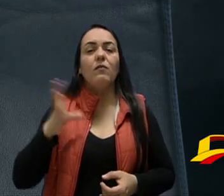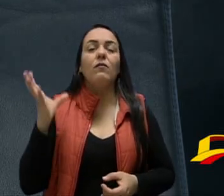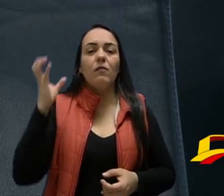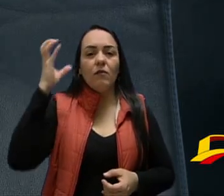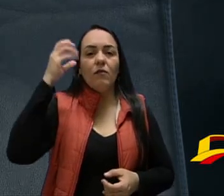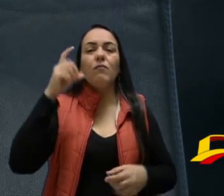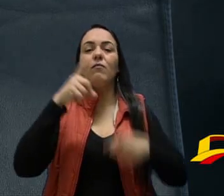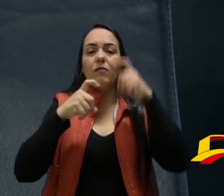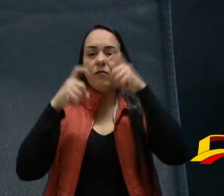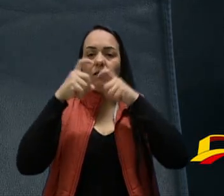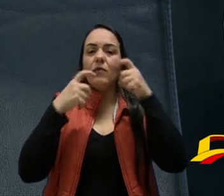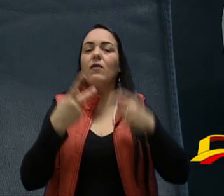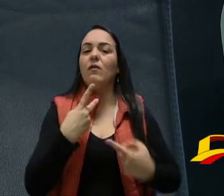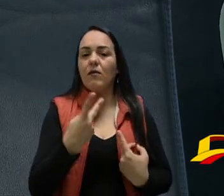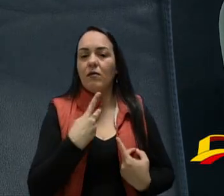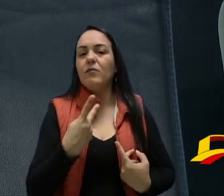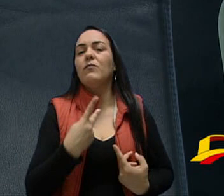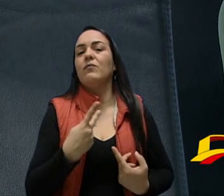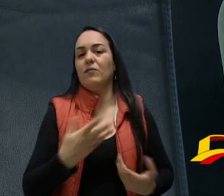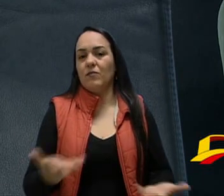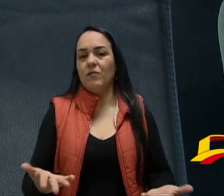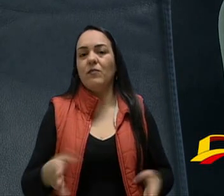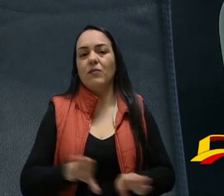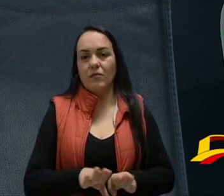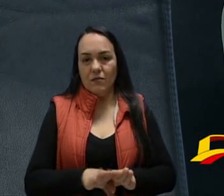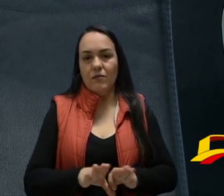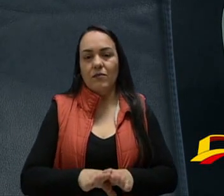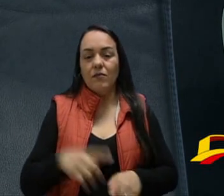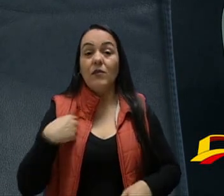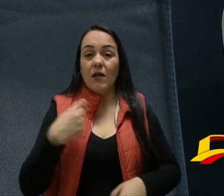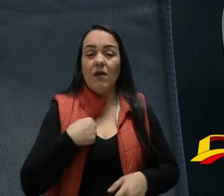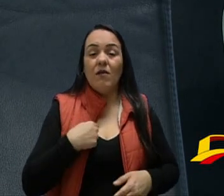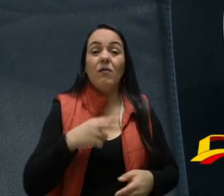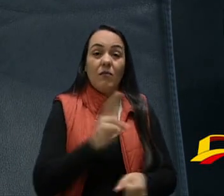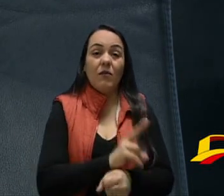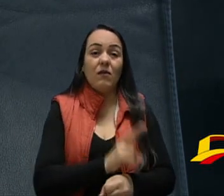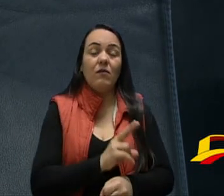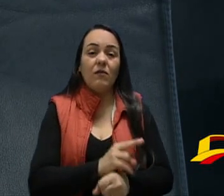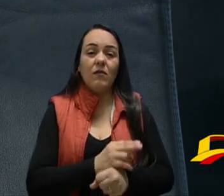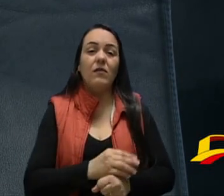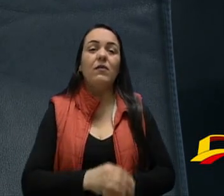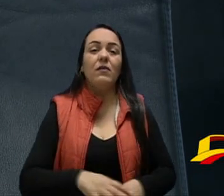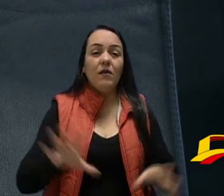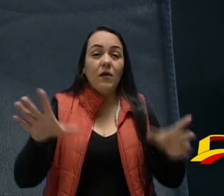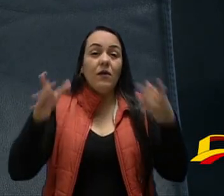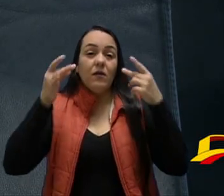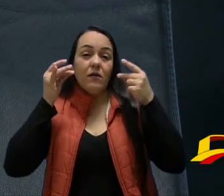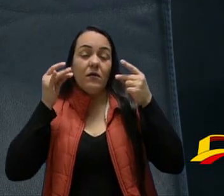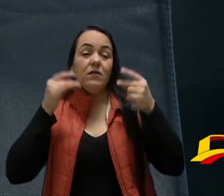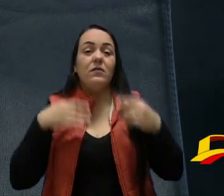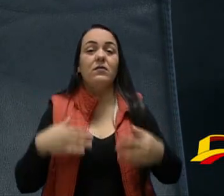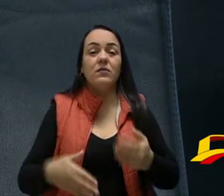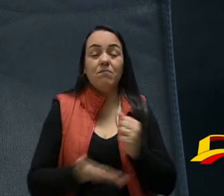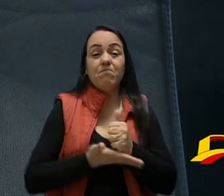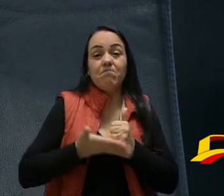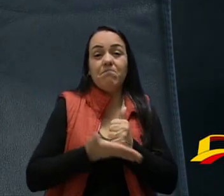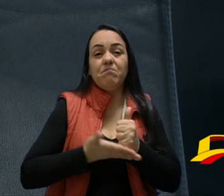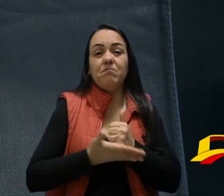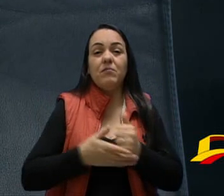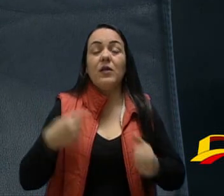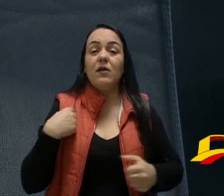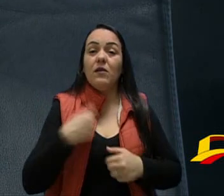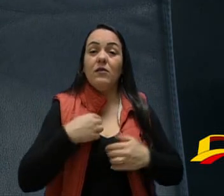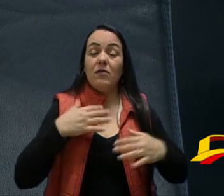também são preocupações nossas tá enquanto gestão da atenção básica é um movimento que nós temos feito